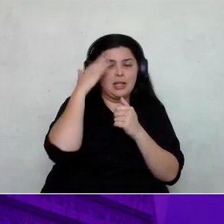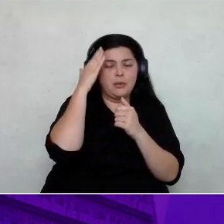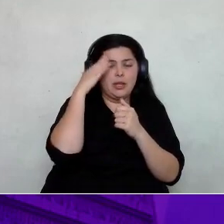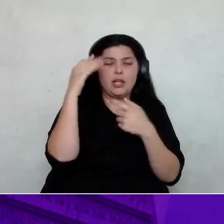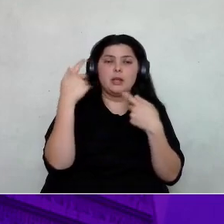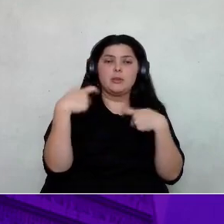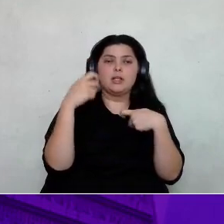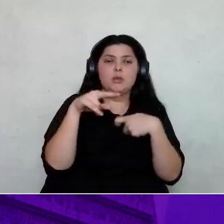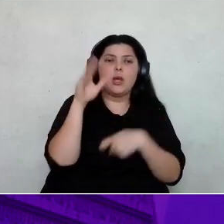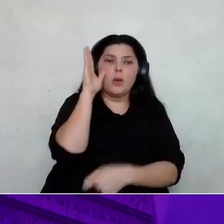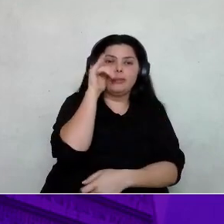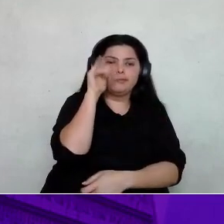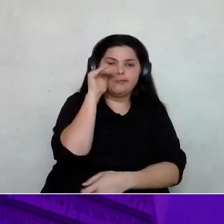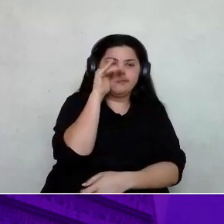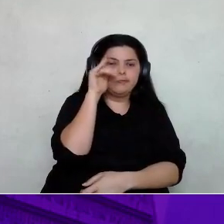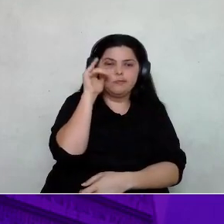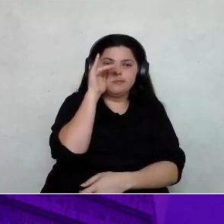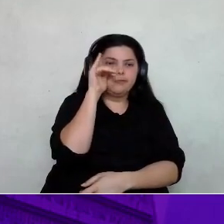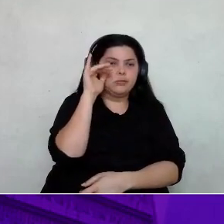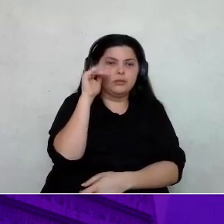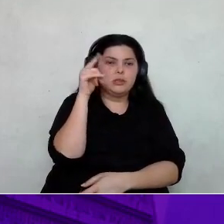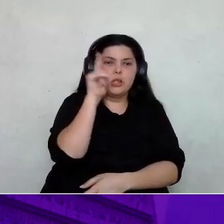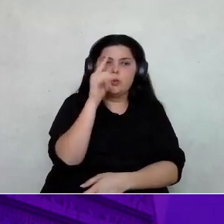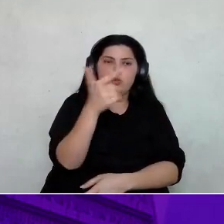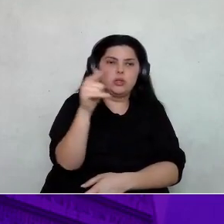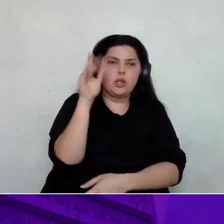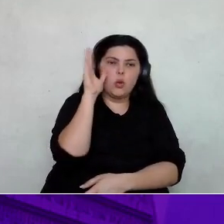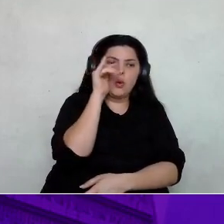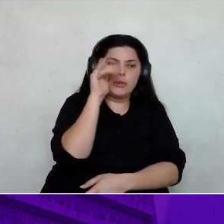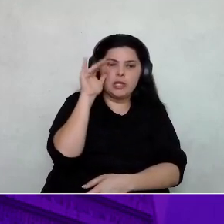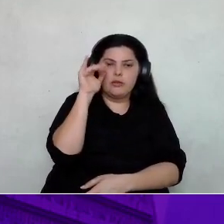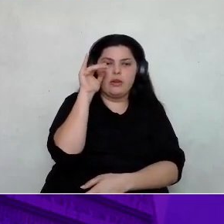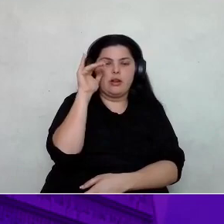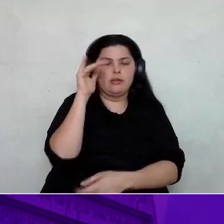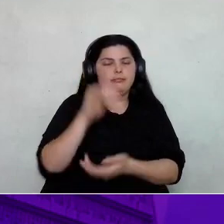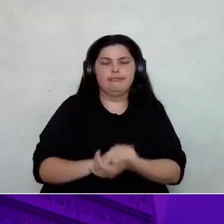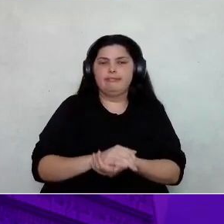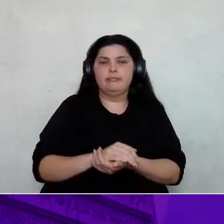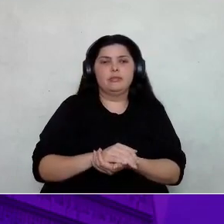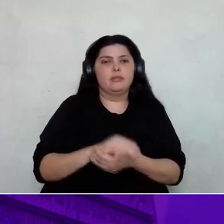observabilidade. Se a gente não usa a observabilidade, a gente está fazendo trabalho pela metade.